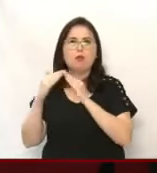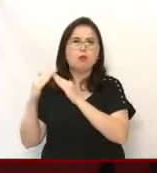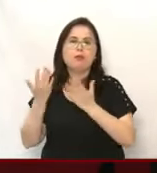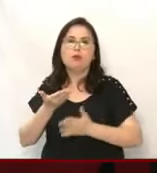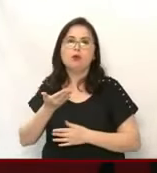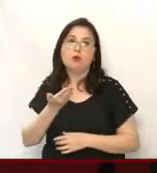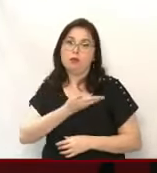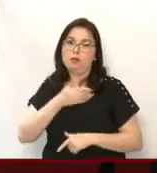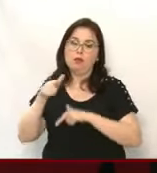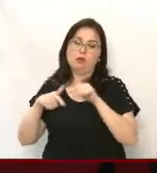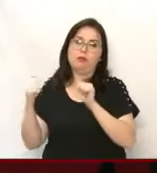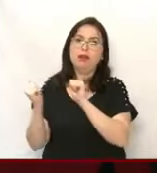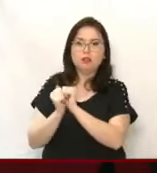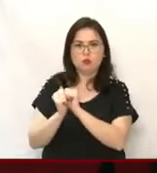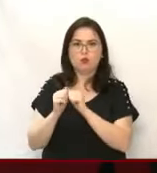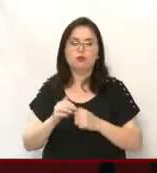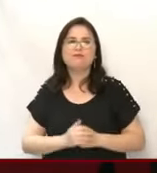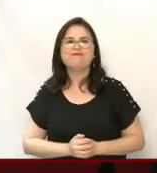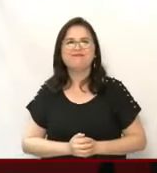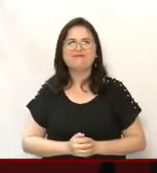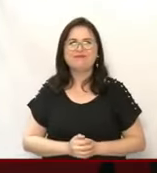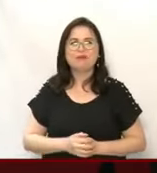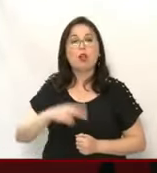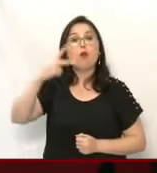explicado pelo Claudionor,